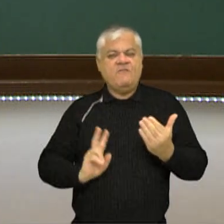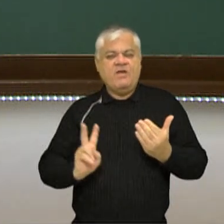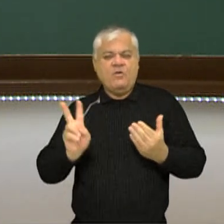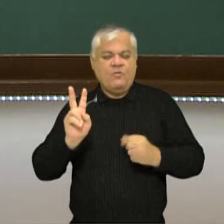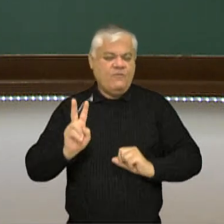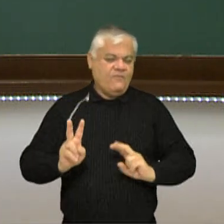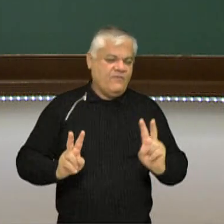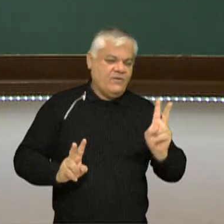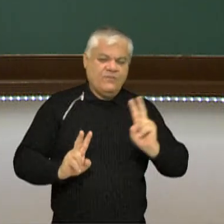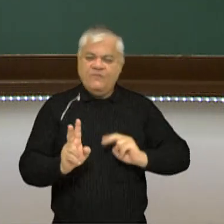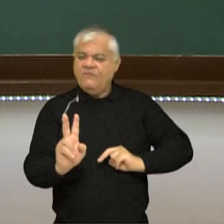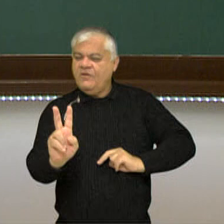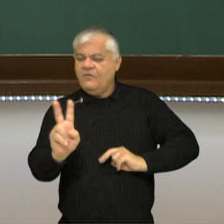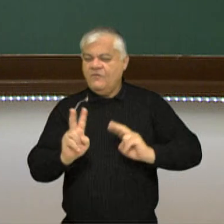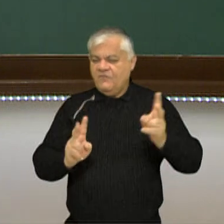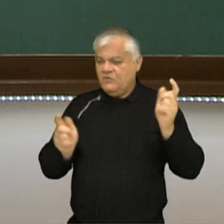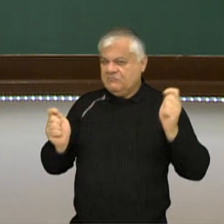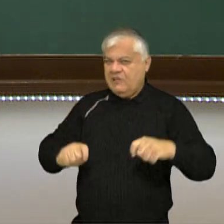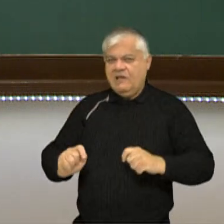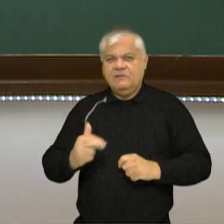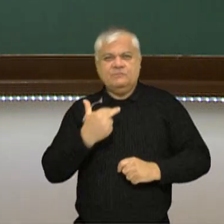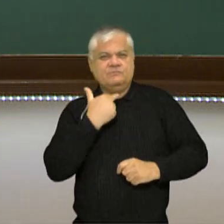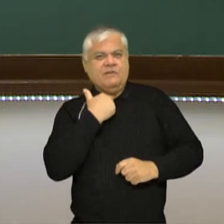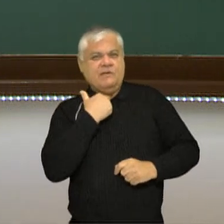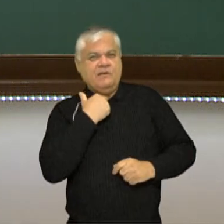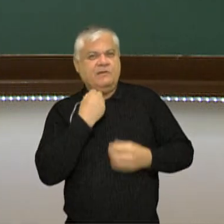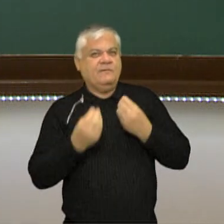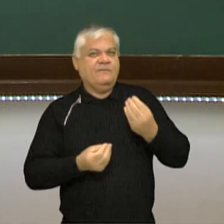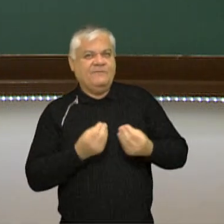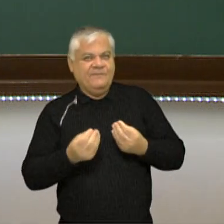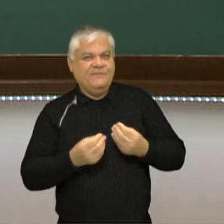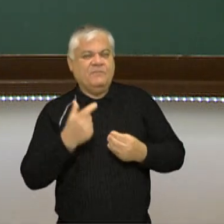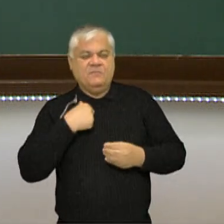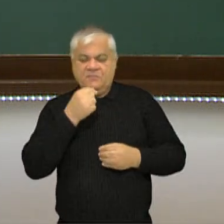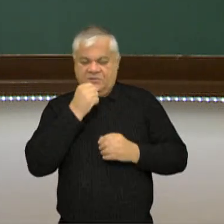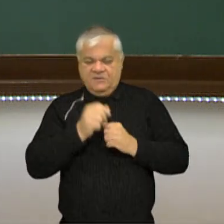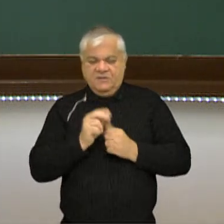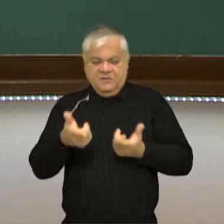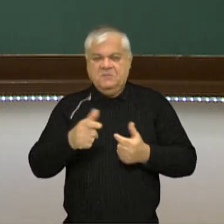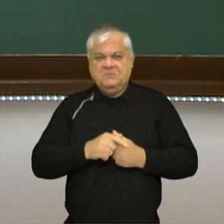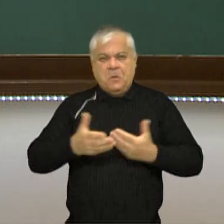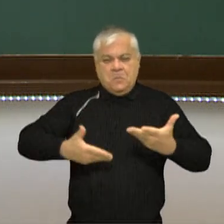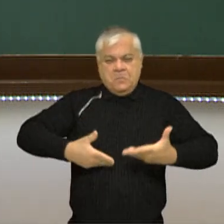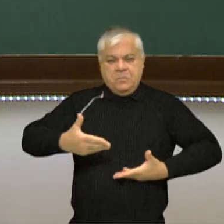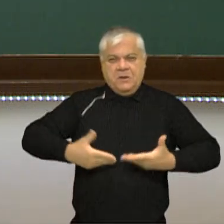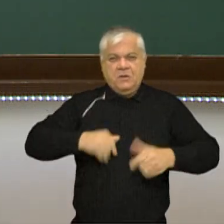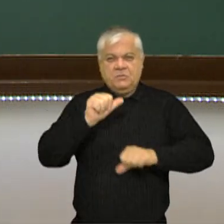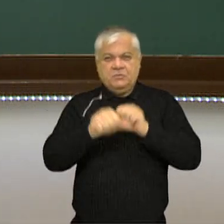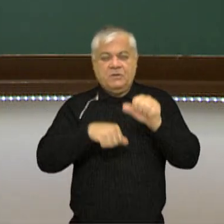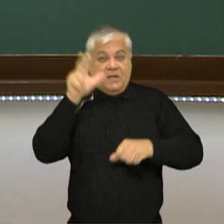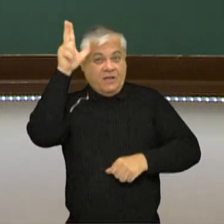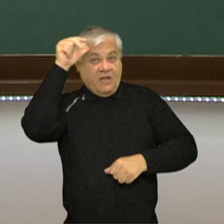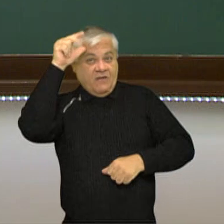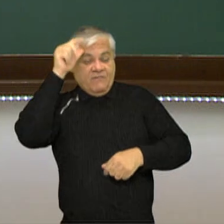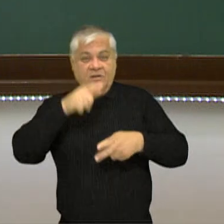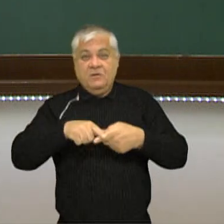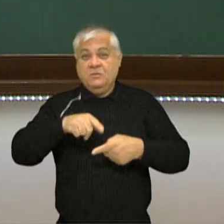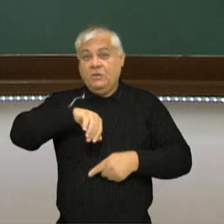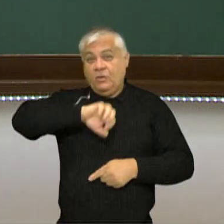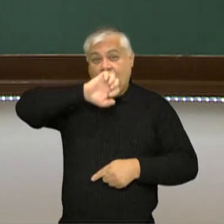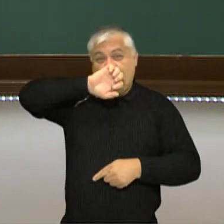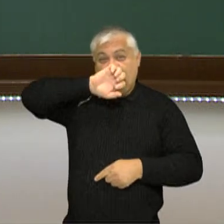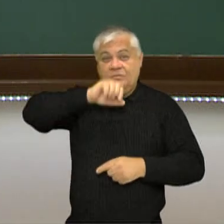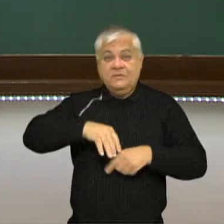para avaliar se vale a pena, por exemplo, trocar um peão por um cavalo ou um bispo por uma torre,